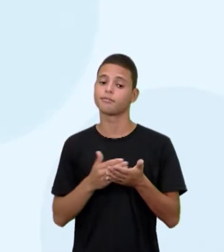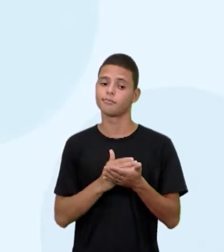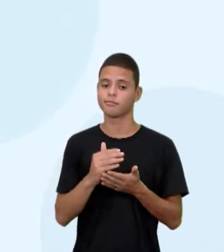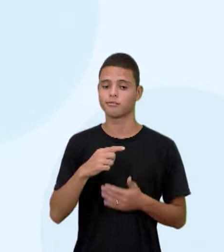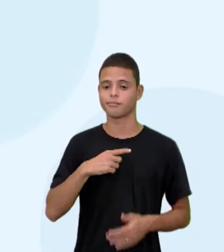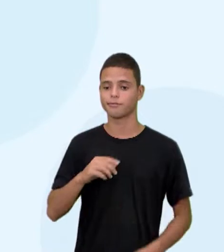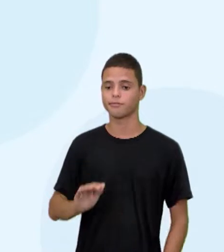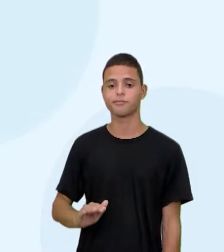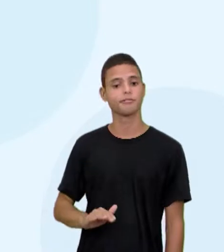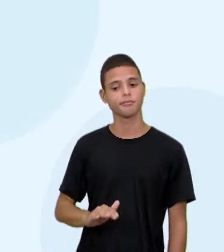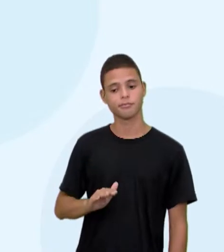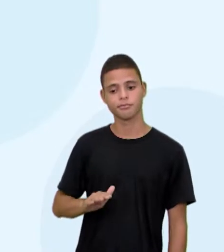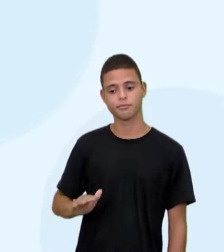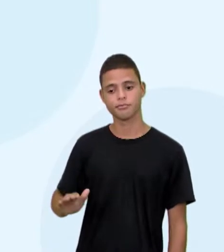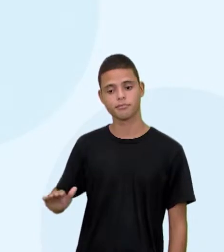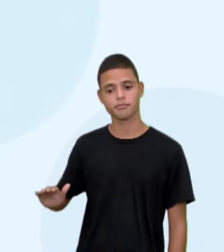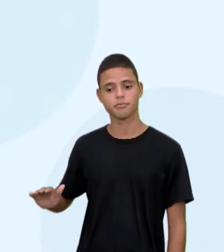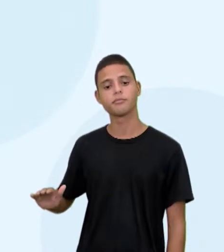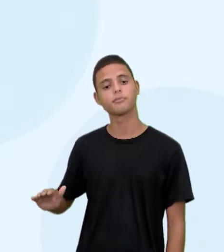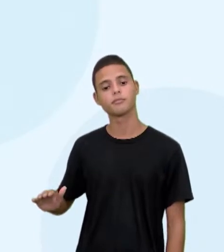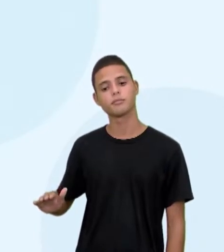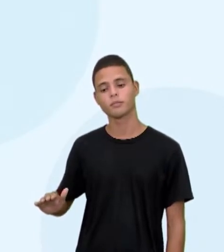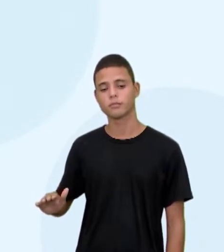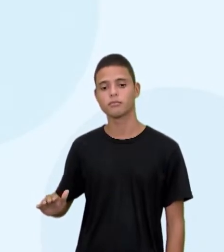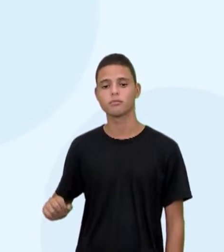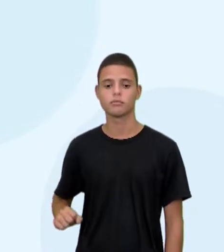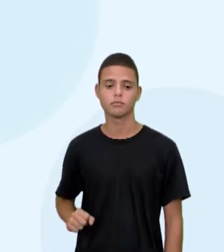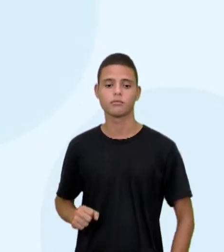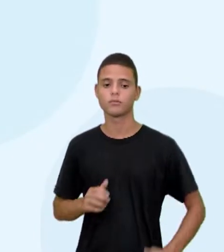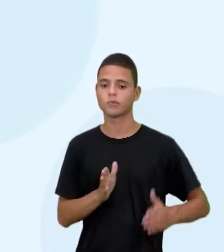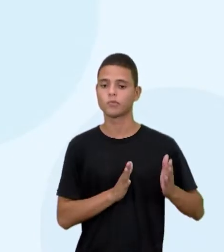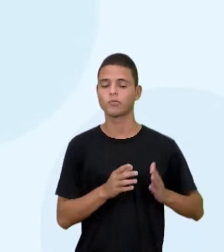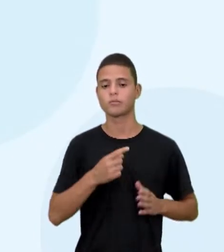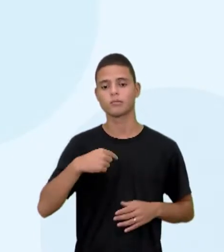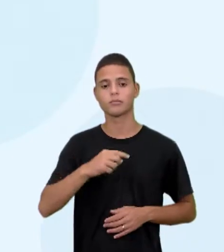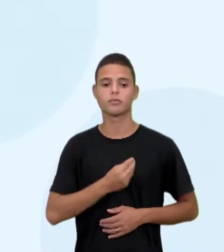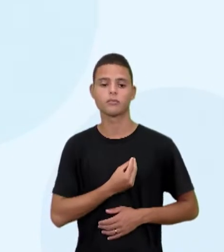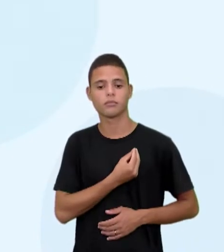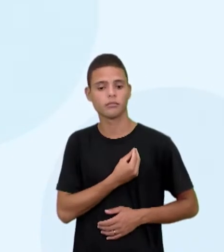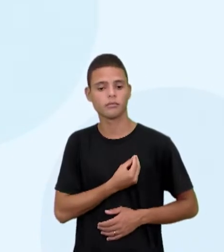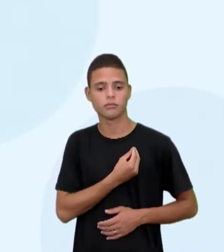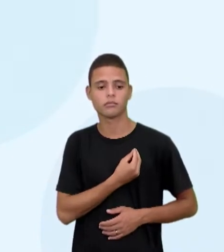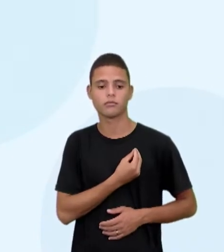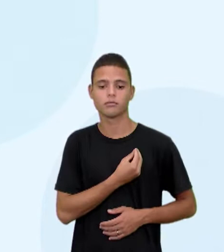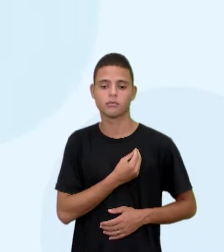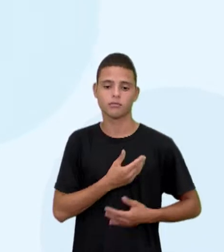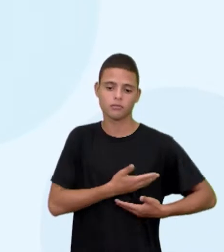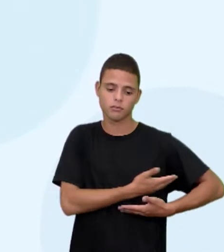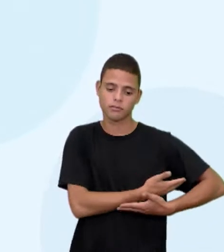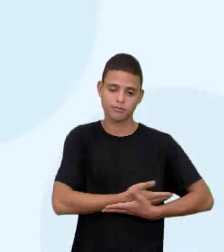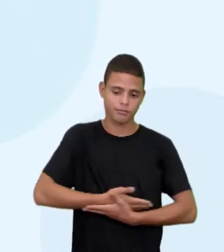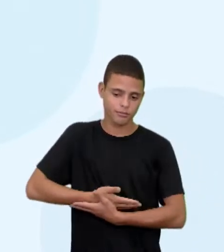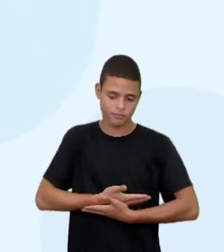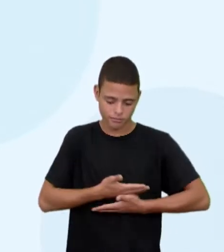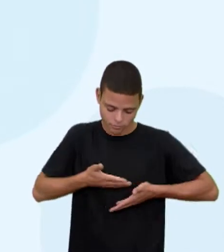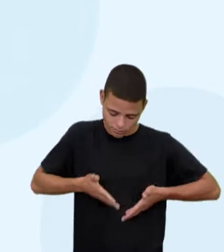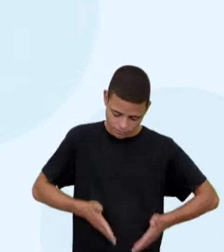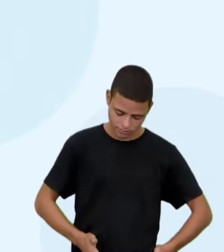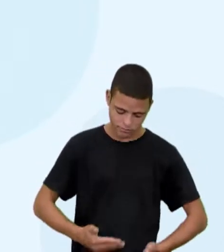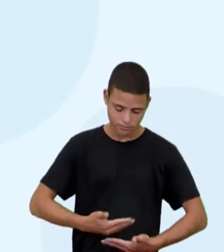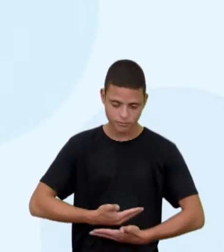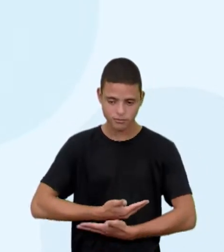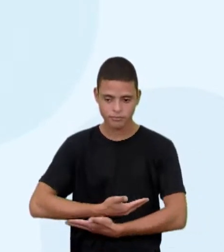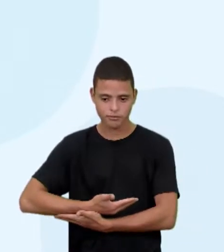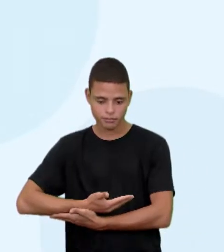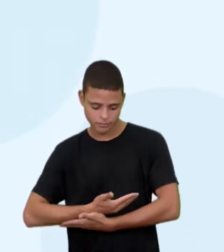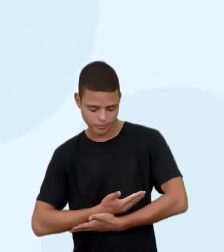tá? A infância, ela é a época da nossa vida aí que vai desde o momento que a gente nasce